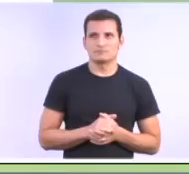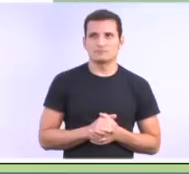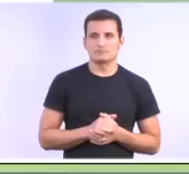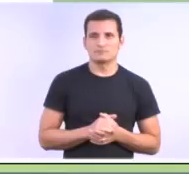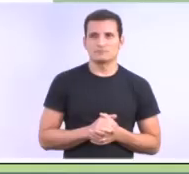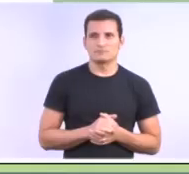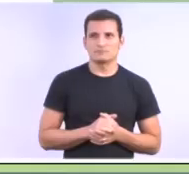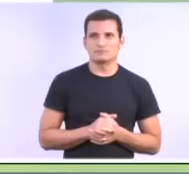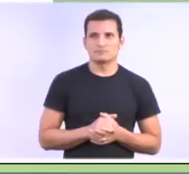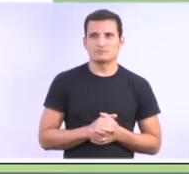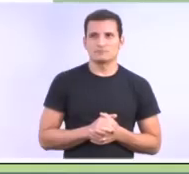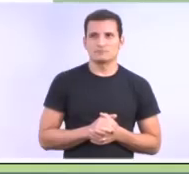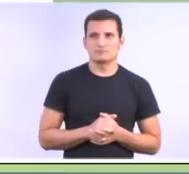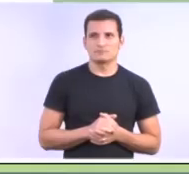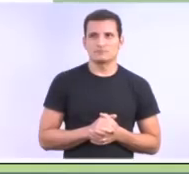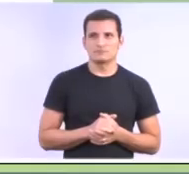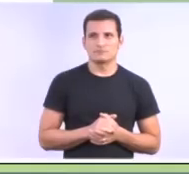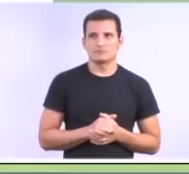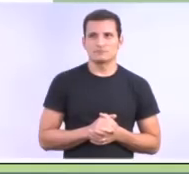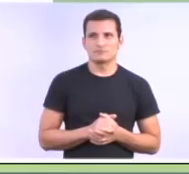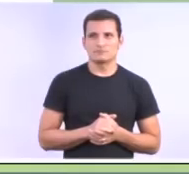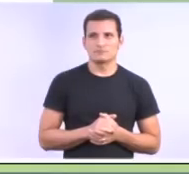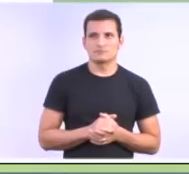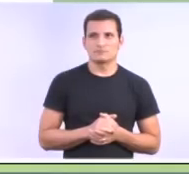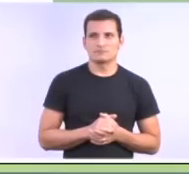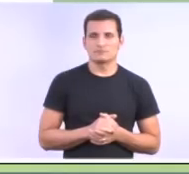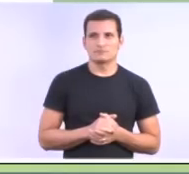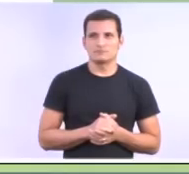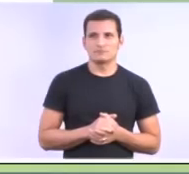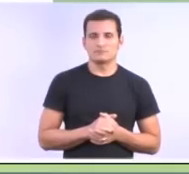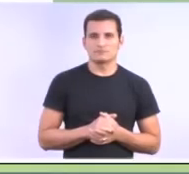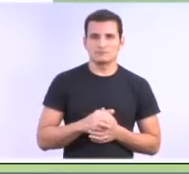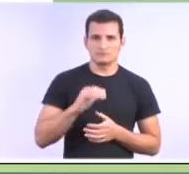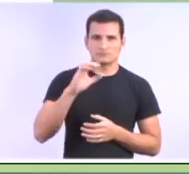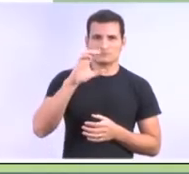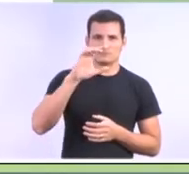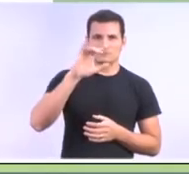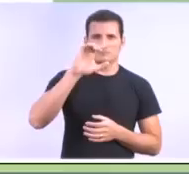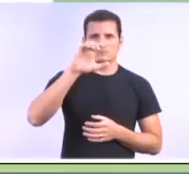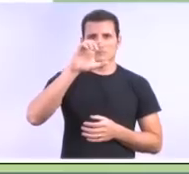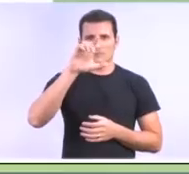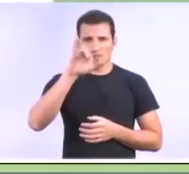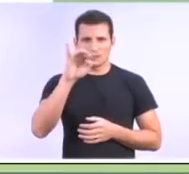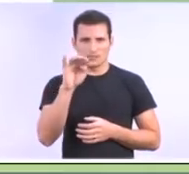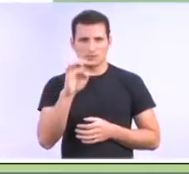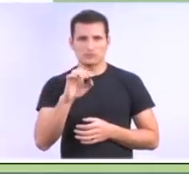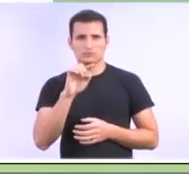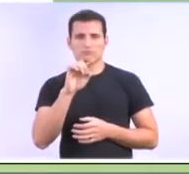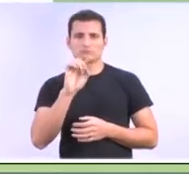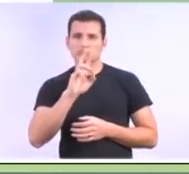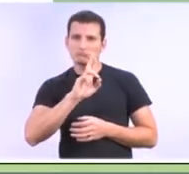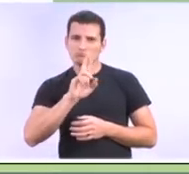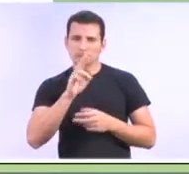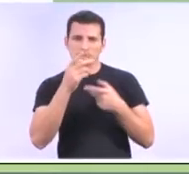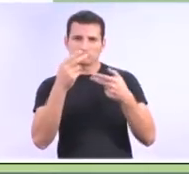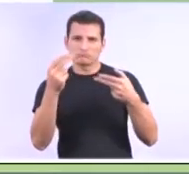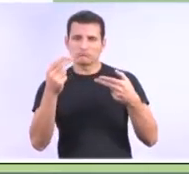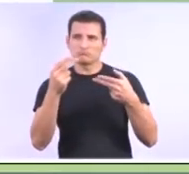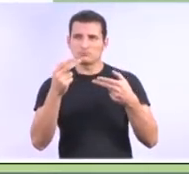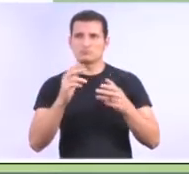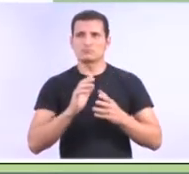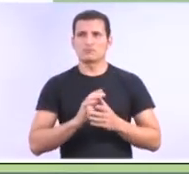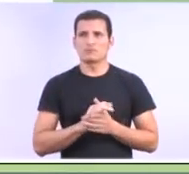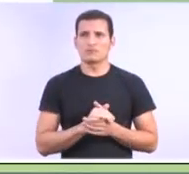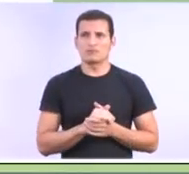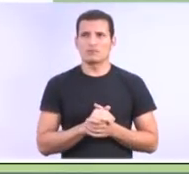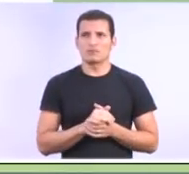zoom aqui, né? Vamos dizer, cliente é o nome do objeto do tipo cliente. Perceba que eu já fiz da maneira correta, né? E